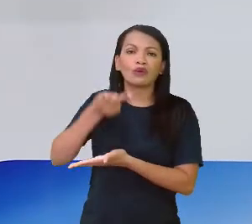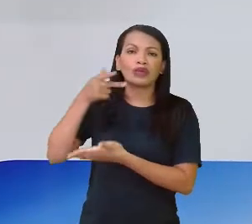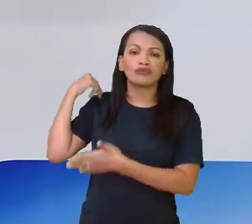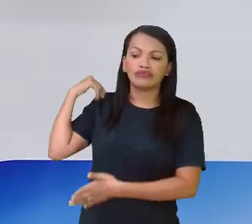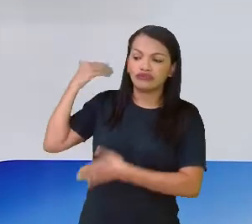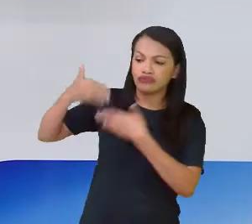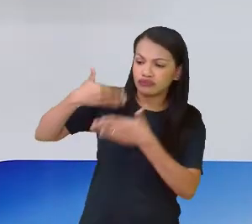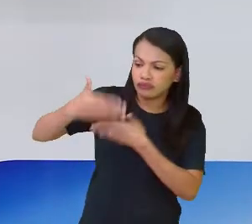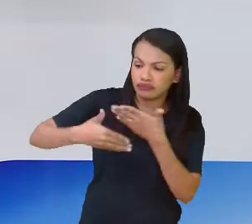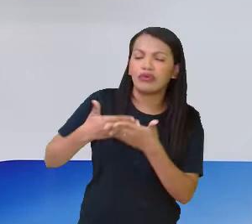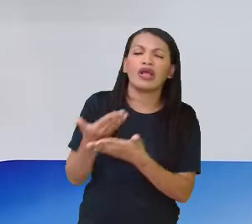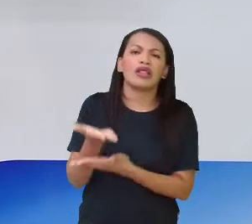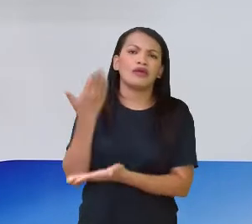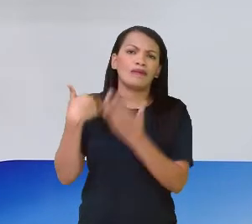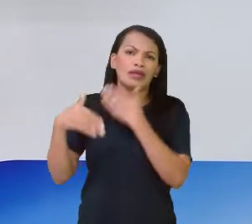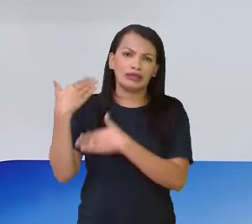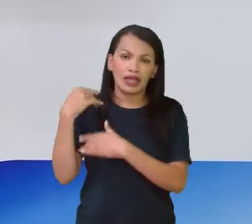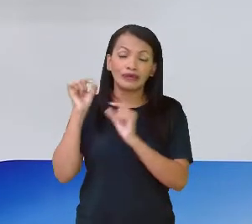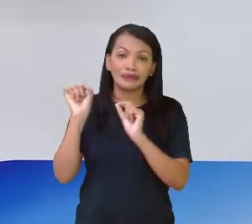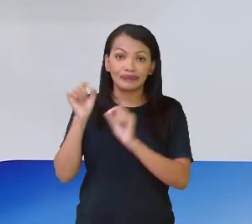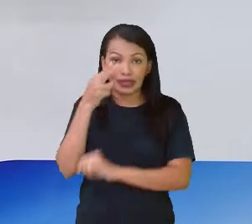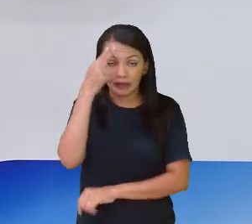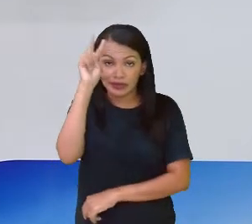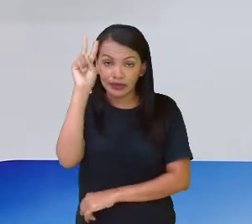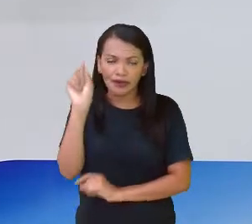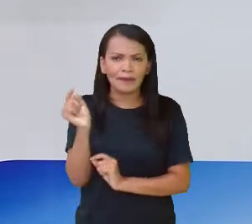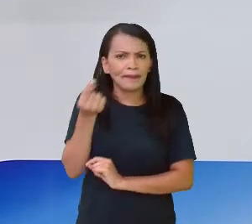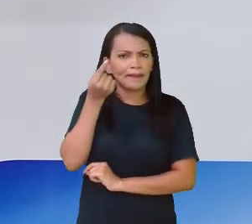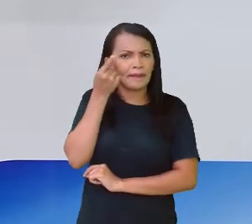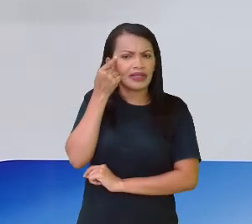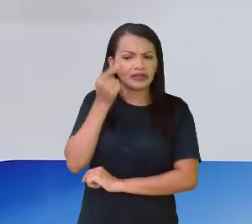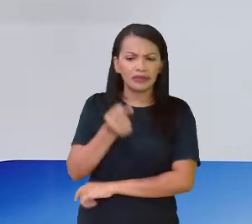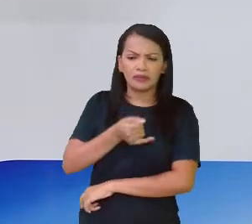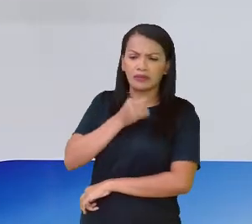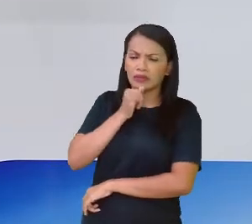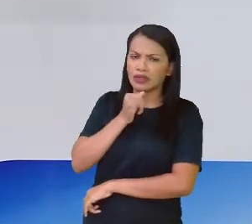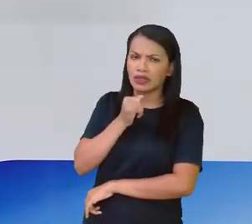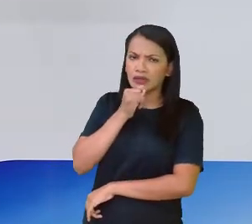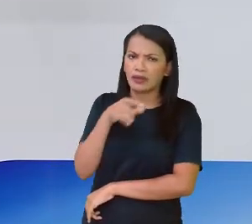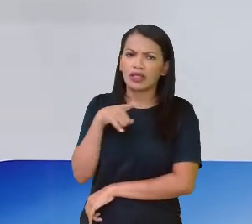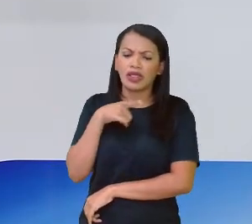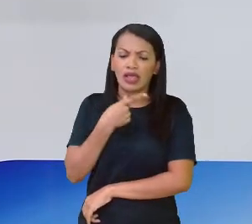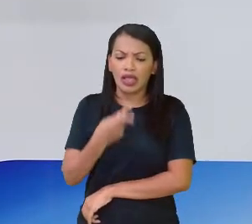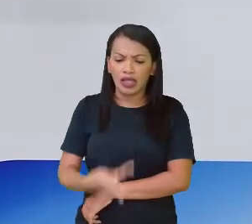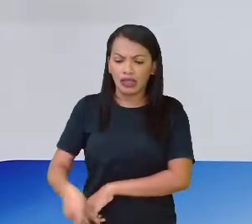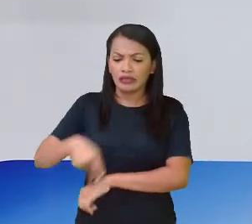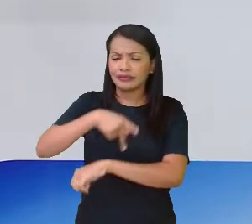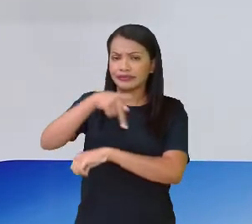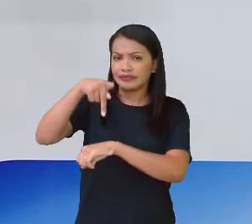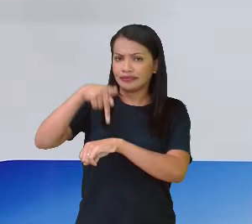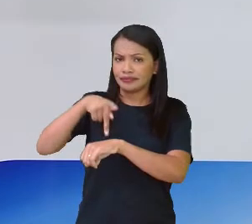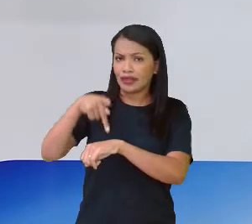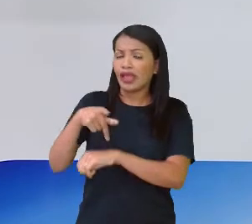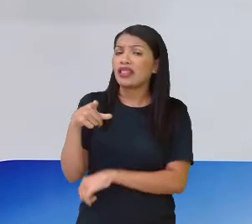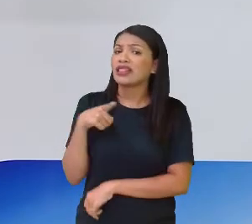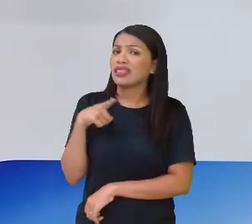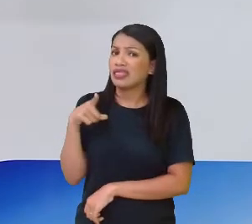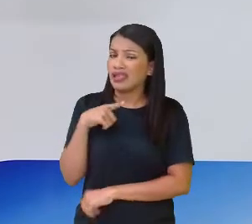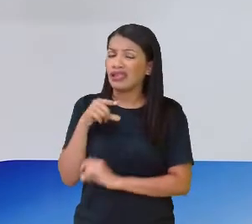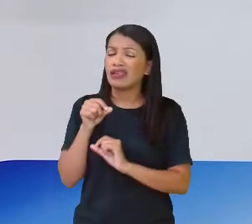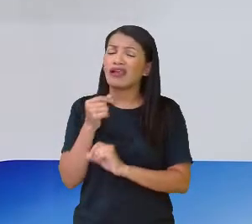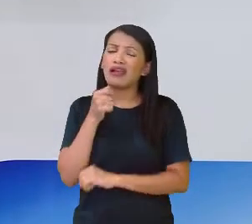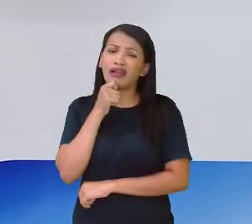passado, vem pela história. Então, se a gente pensa, por exemplo, que no nosso país existe muito